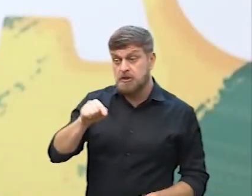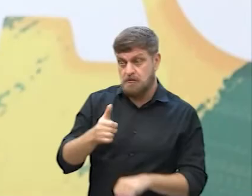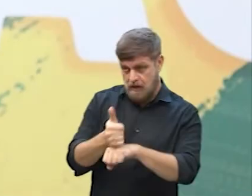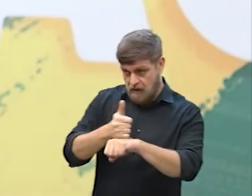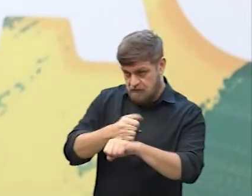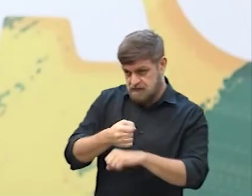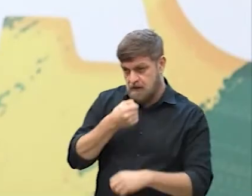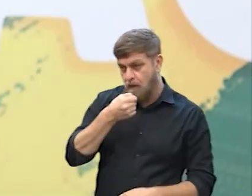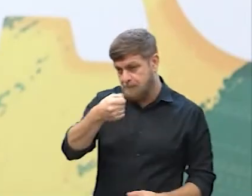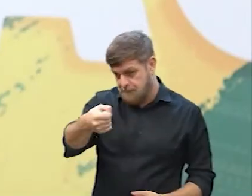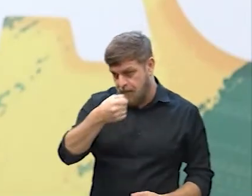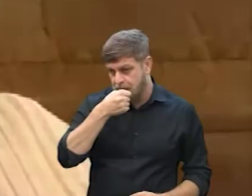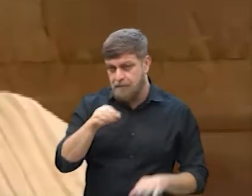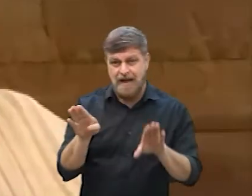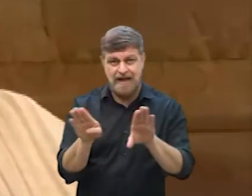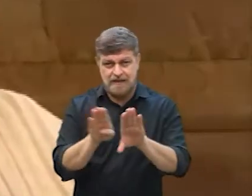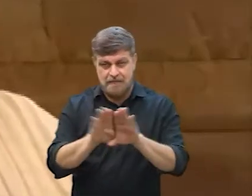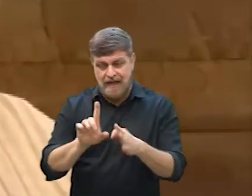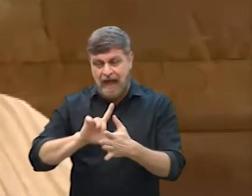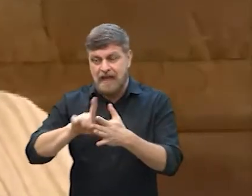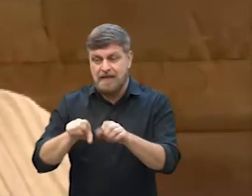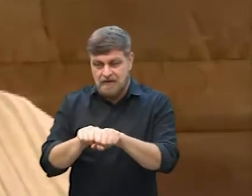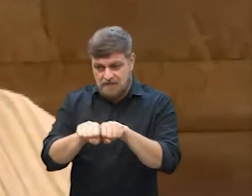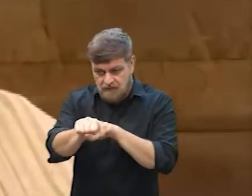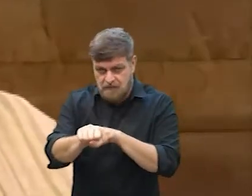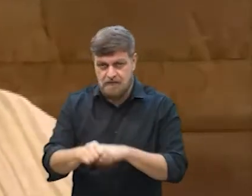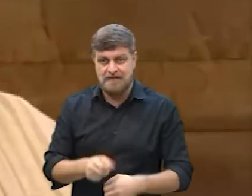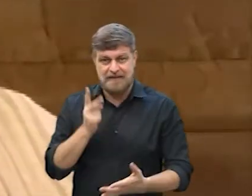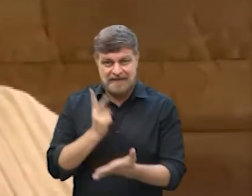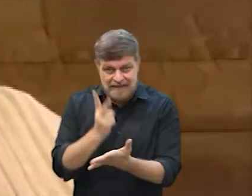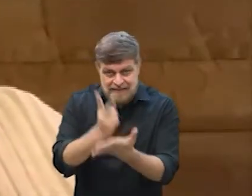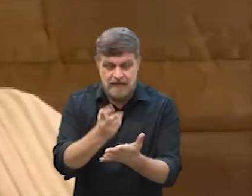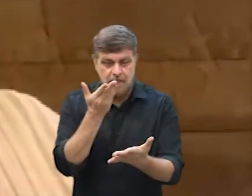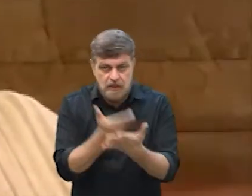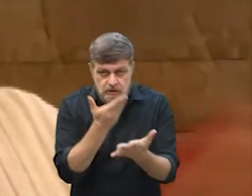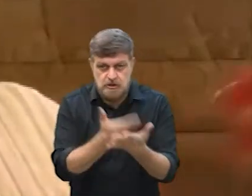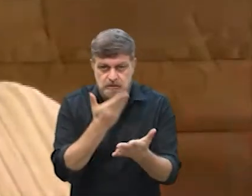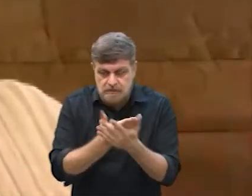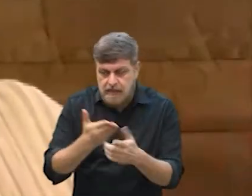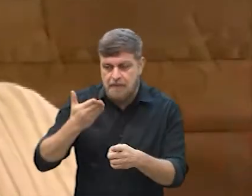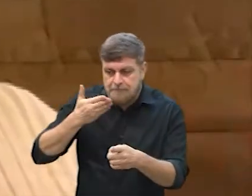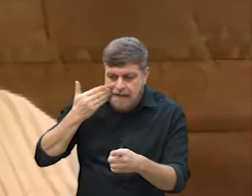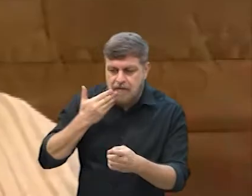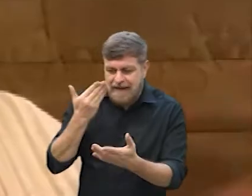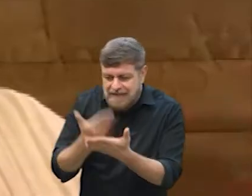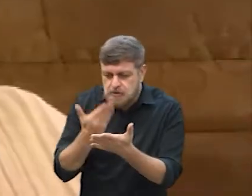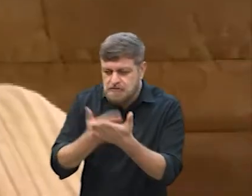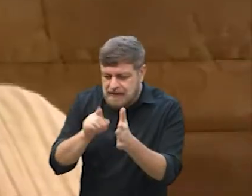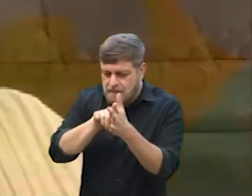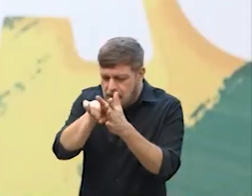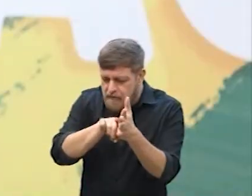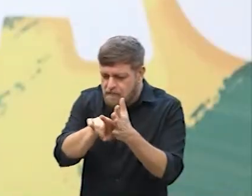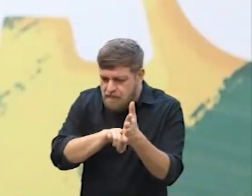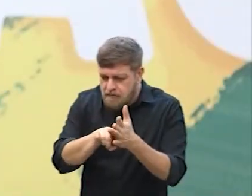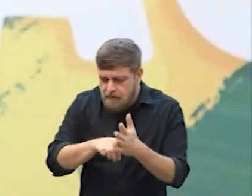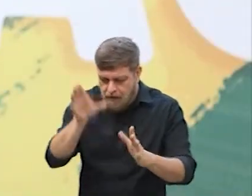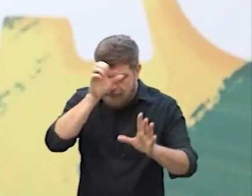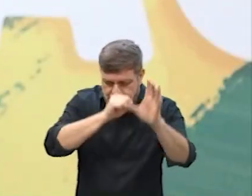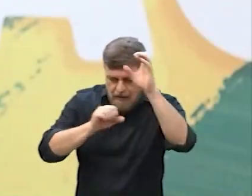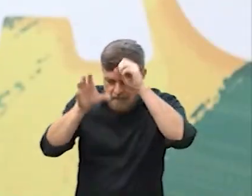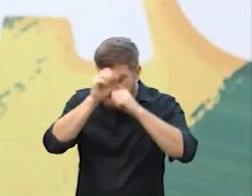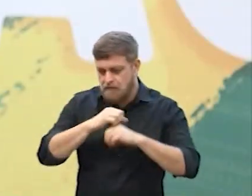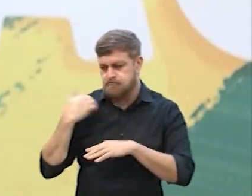é preciso que nós, depois de formados, continuemos os nossos estudos para aperfeiçoamento,